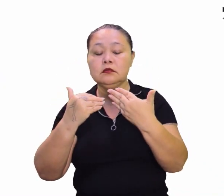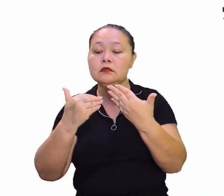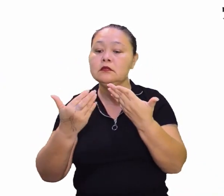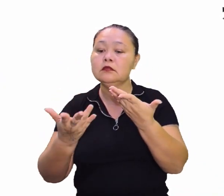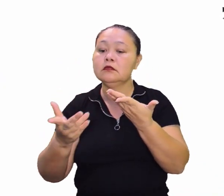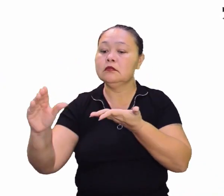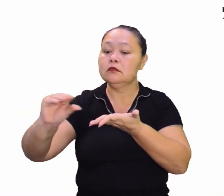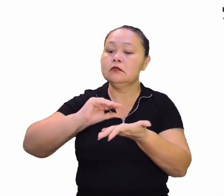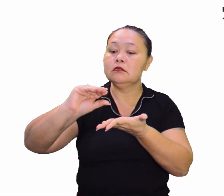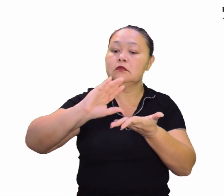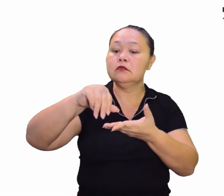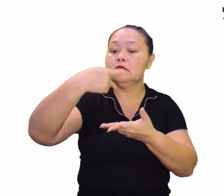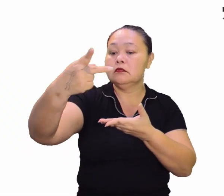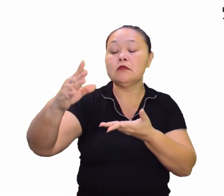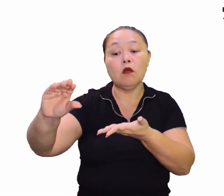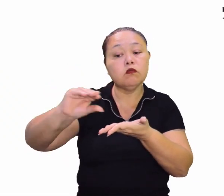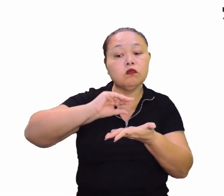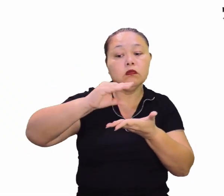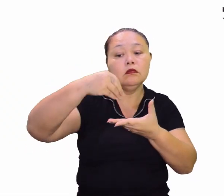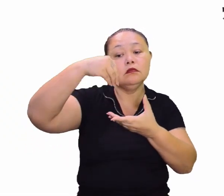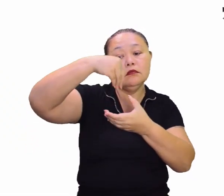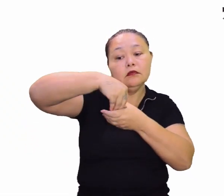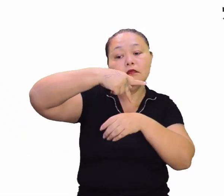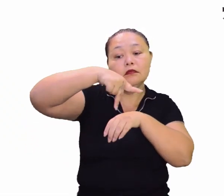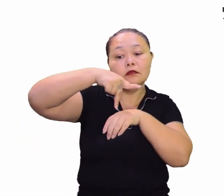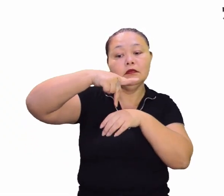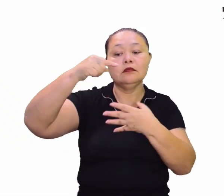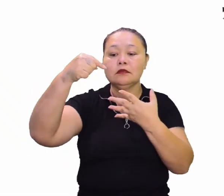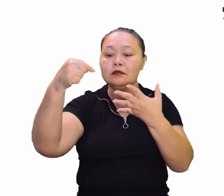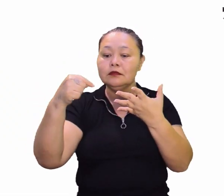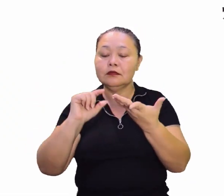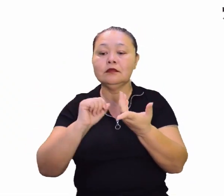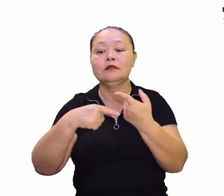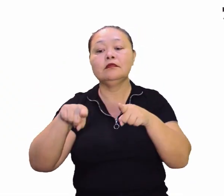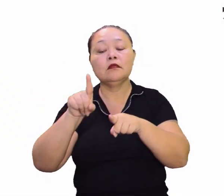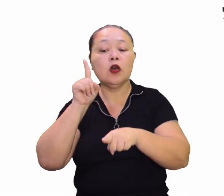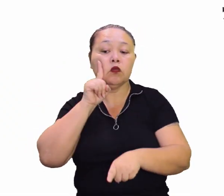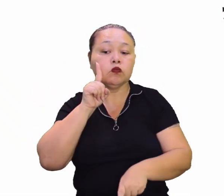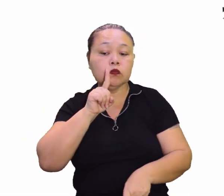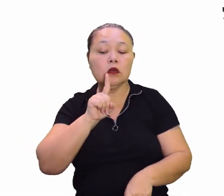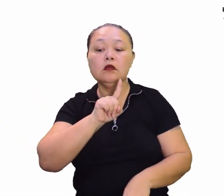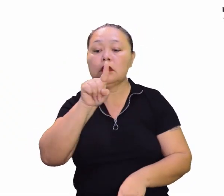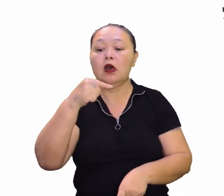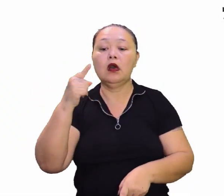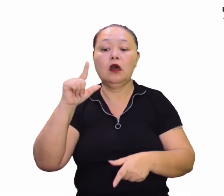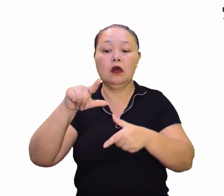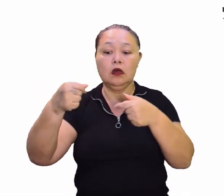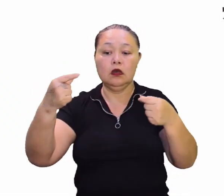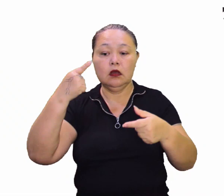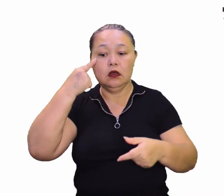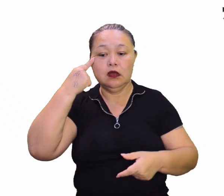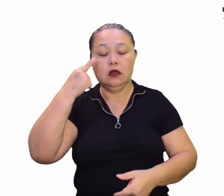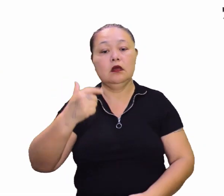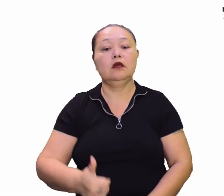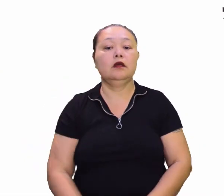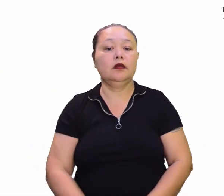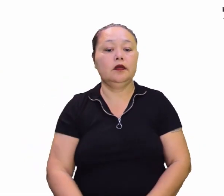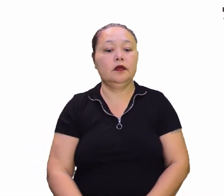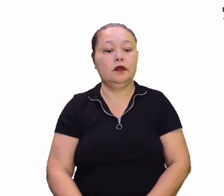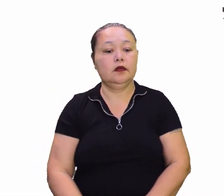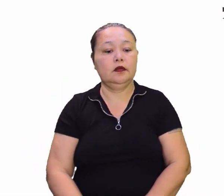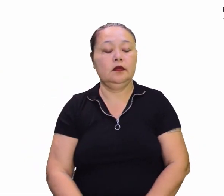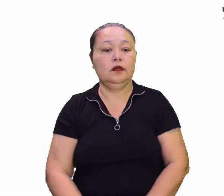de capitais estrangeiros, inclusive Estados Unidos e Japão. Isso mesmo. Beleza?